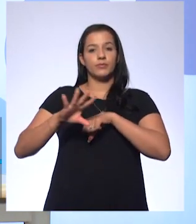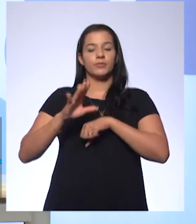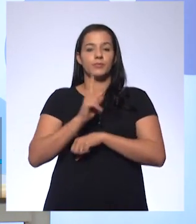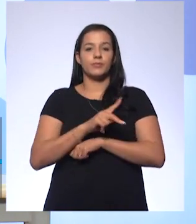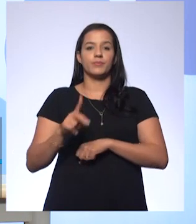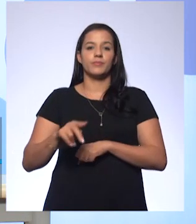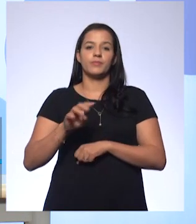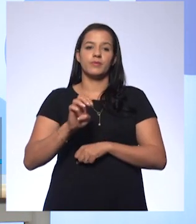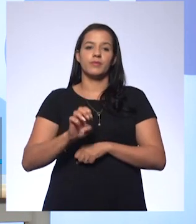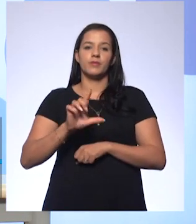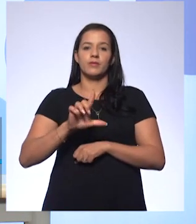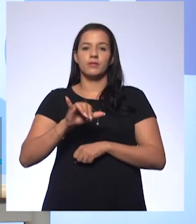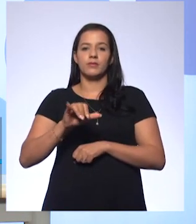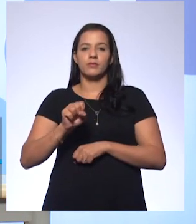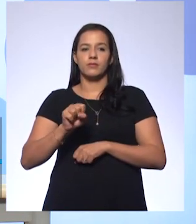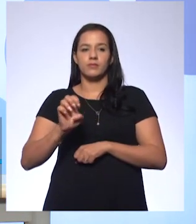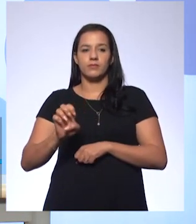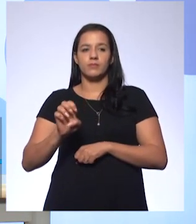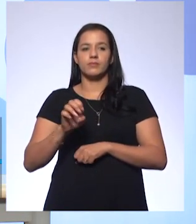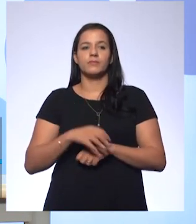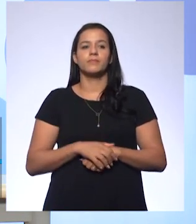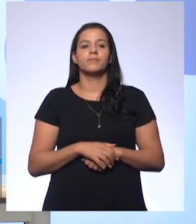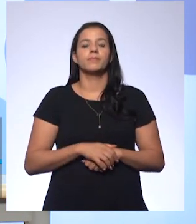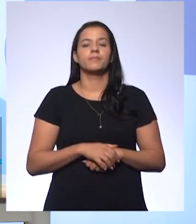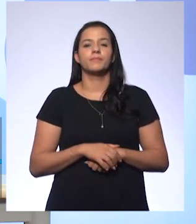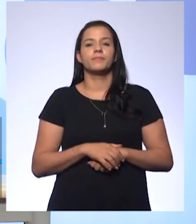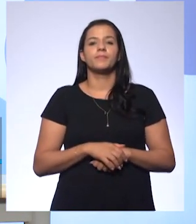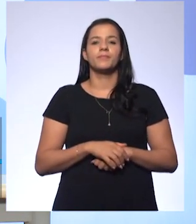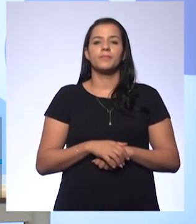professora. Né? Todo mundo aqui,